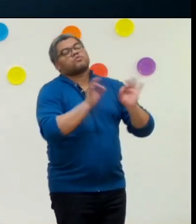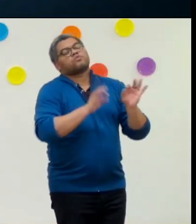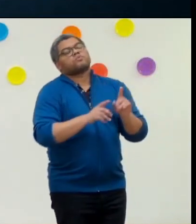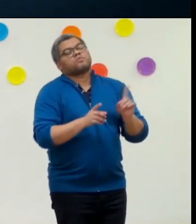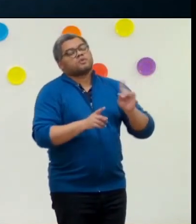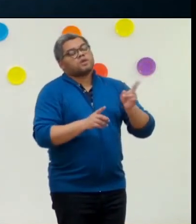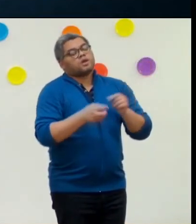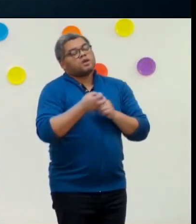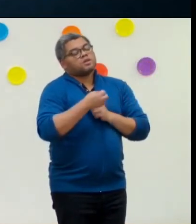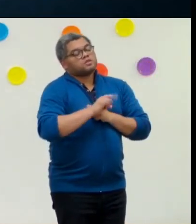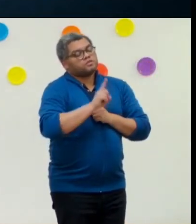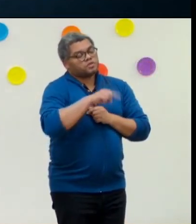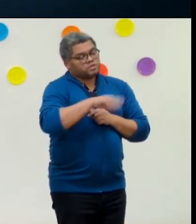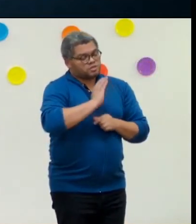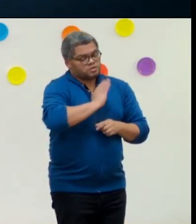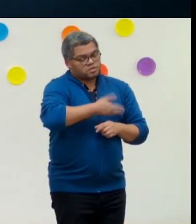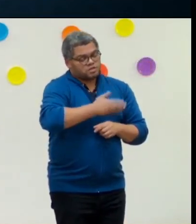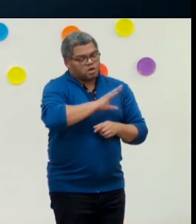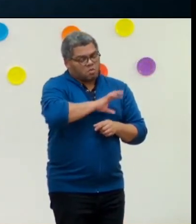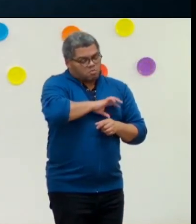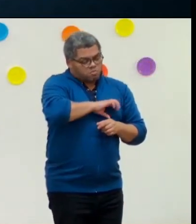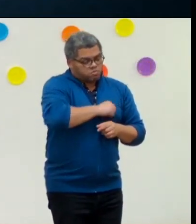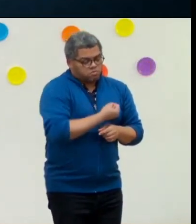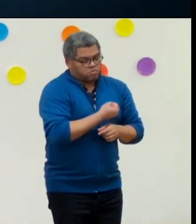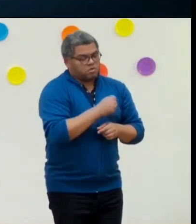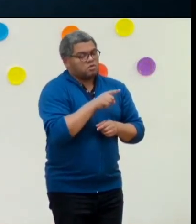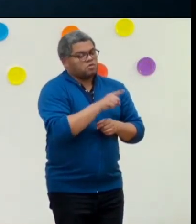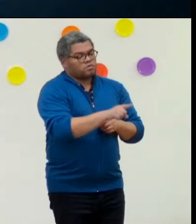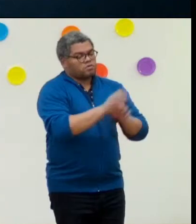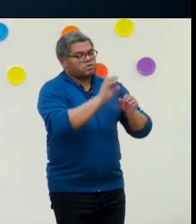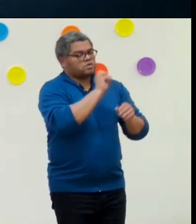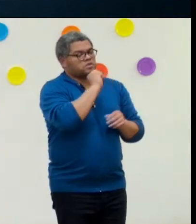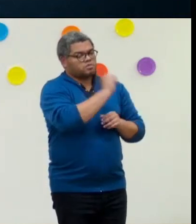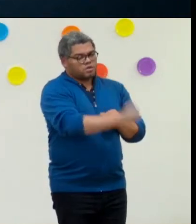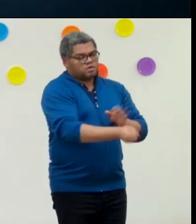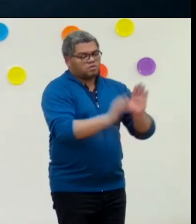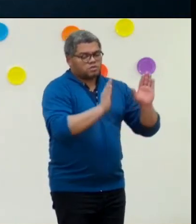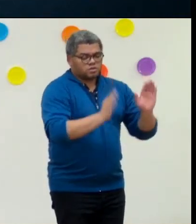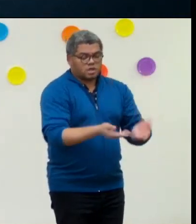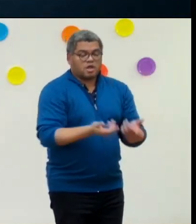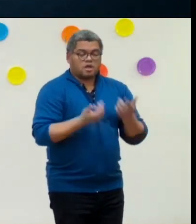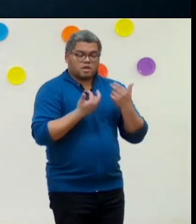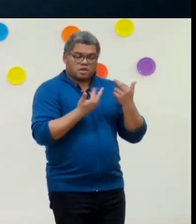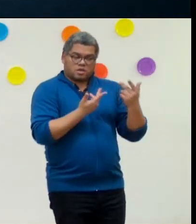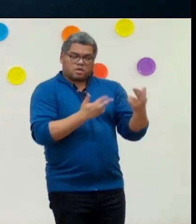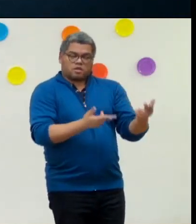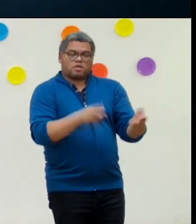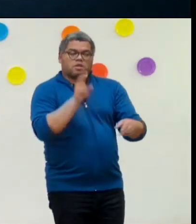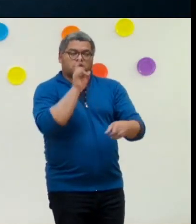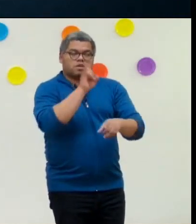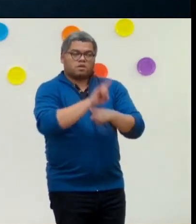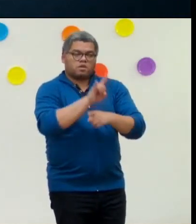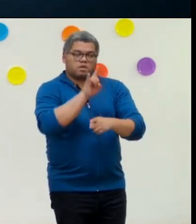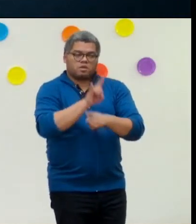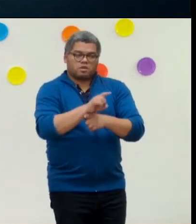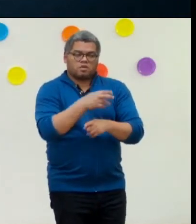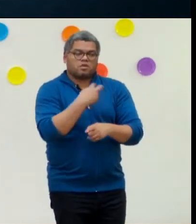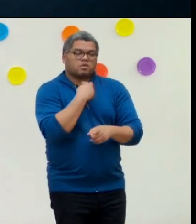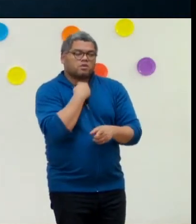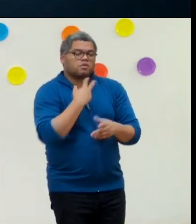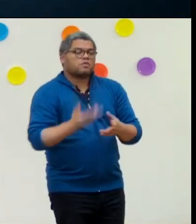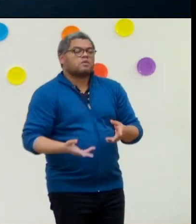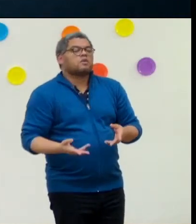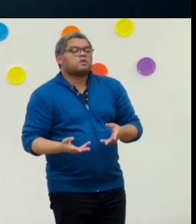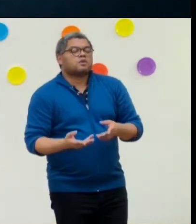Se você odeia no coração, já matou. Mesma coisa com o não adulterarás. Nunca fui para a cama com outra pessoa, nunca